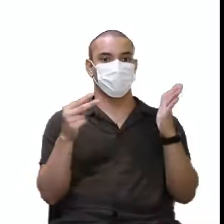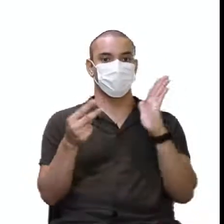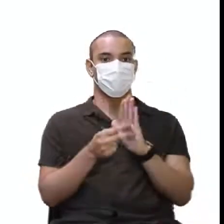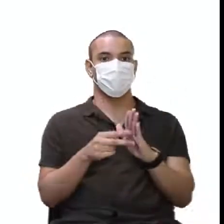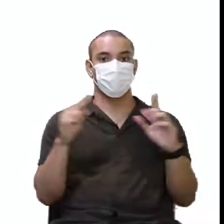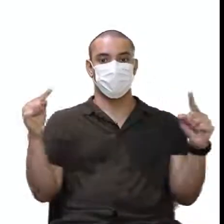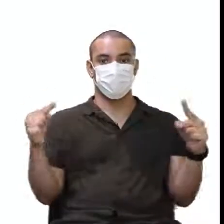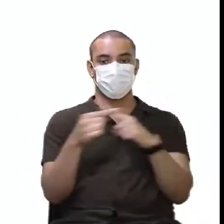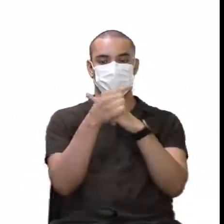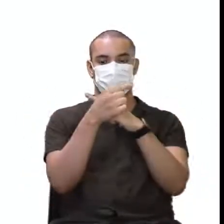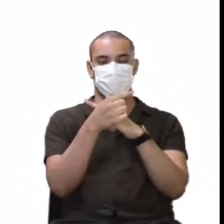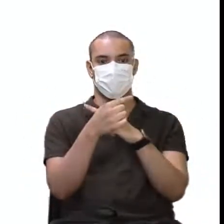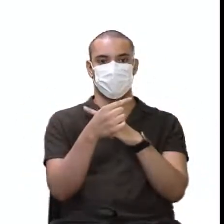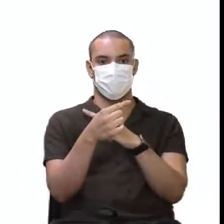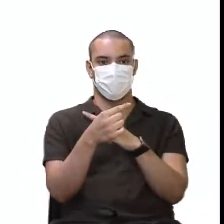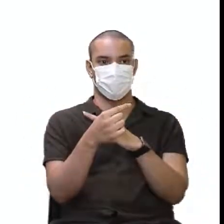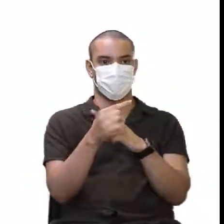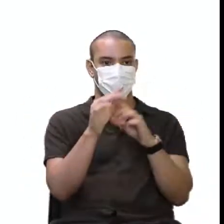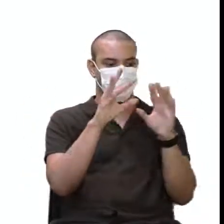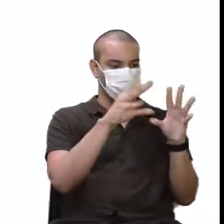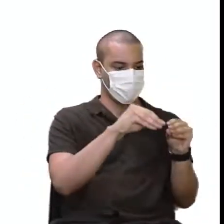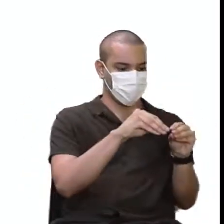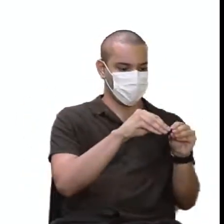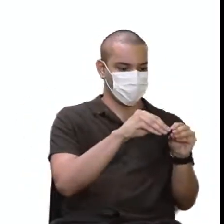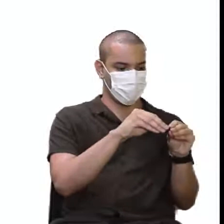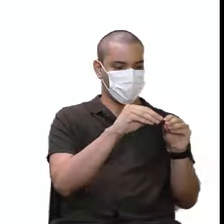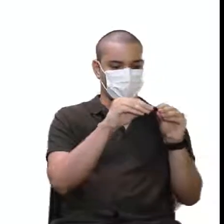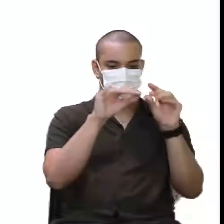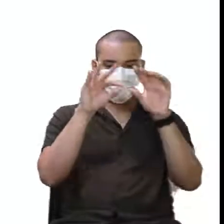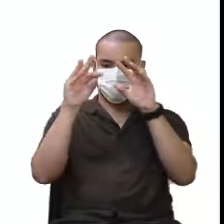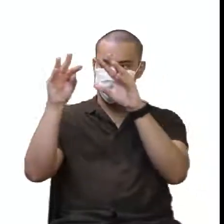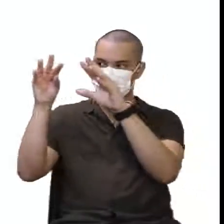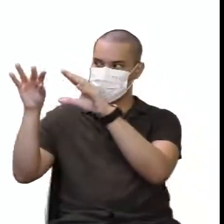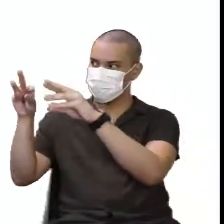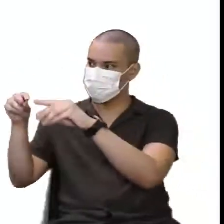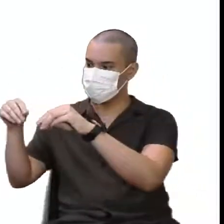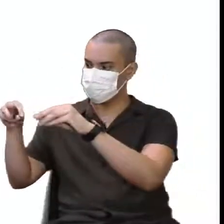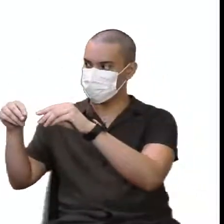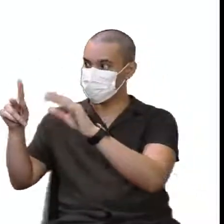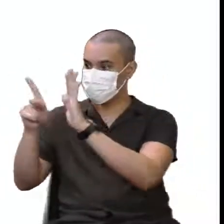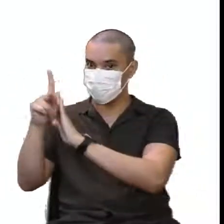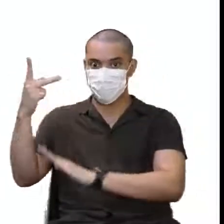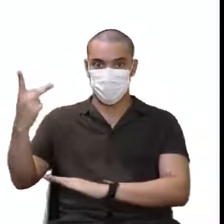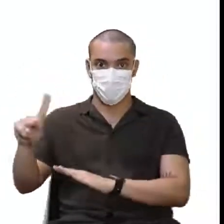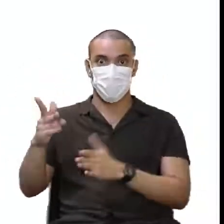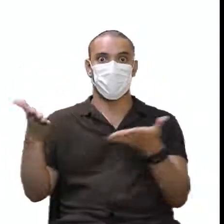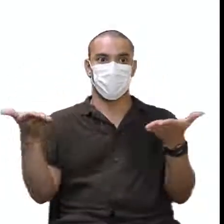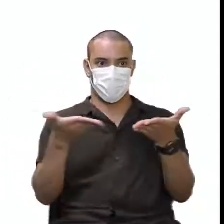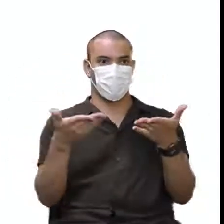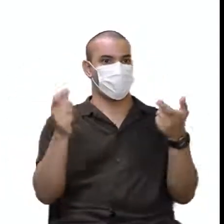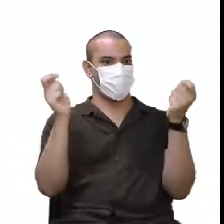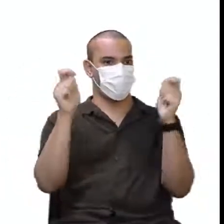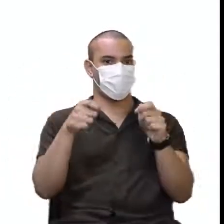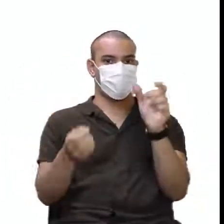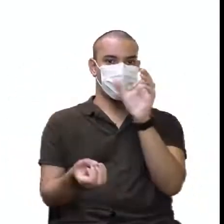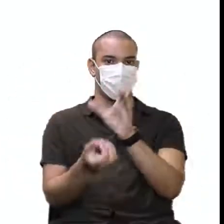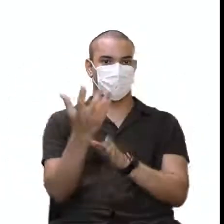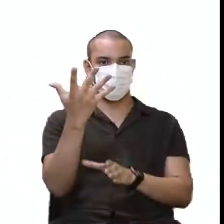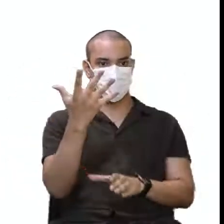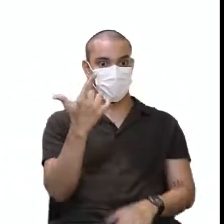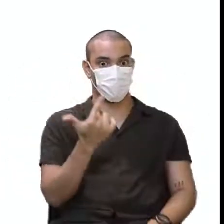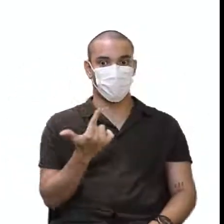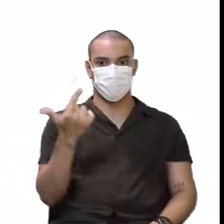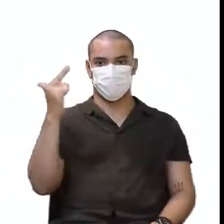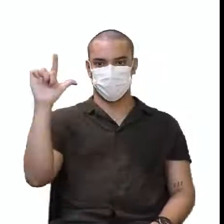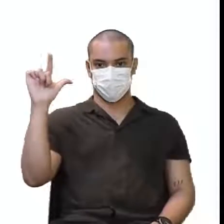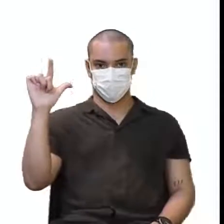fecundação cruzada, porque ele pegou os grãos de pólen de uma outra planta, de um outro indivíduo, e agora ela foi fecundada por